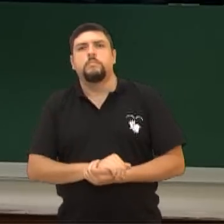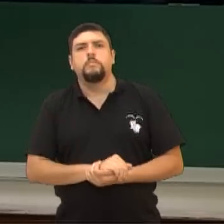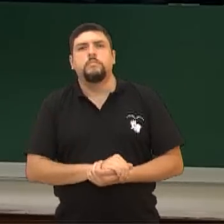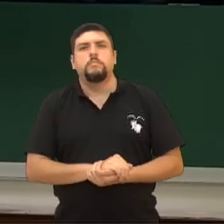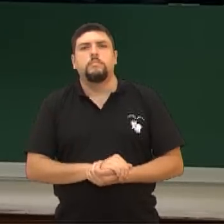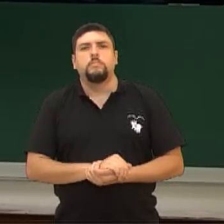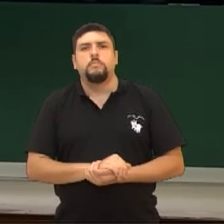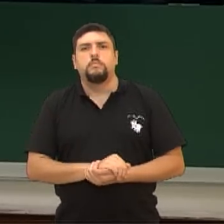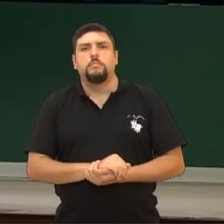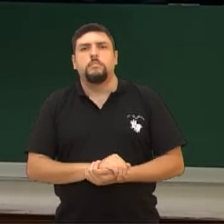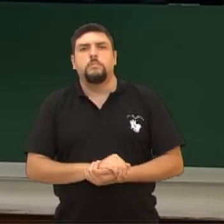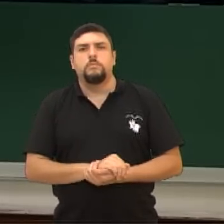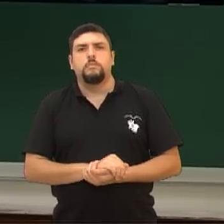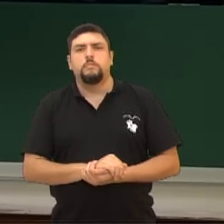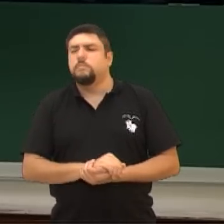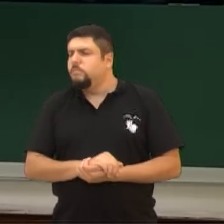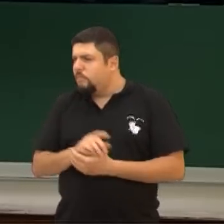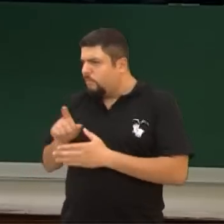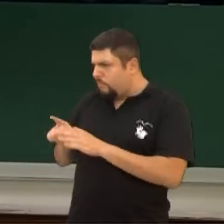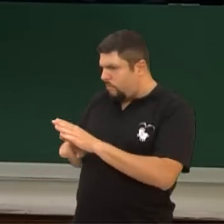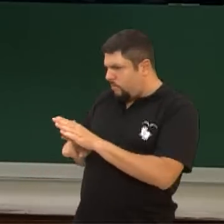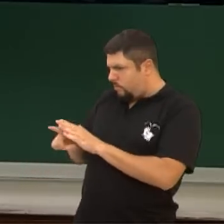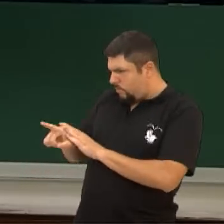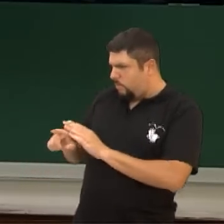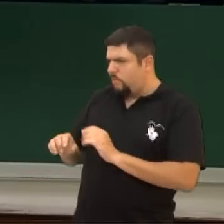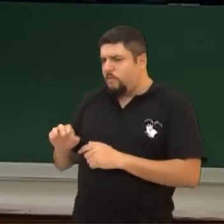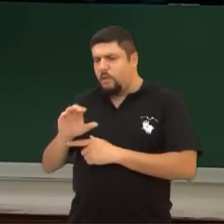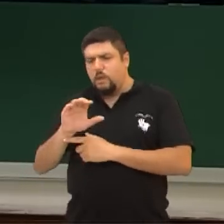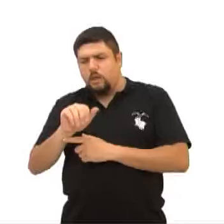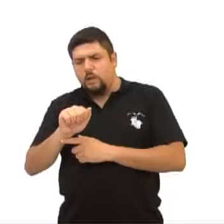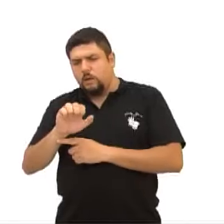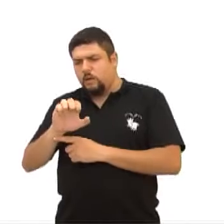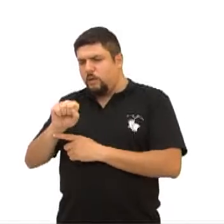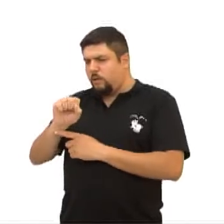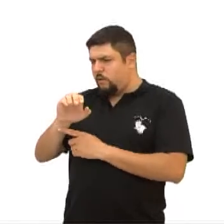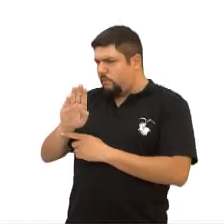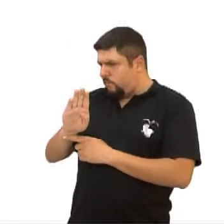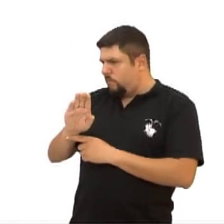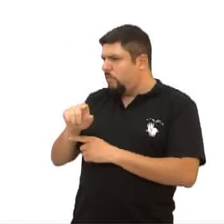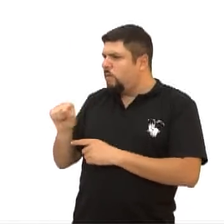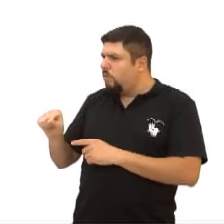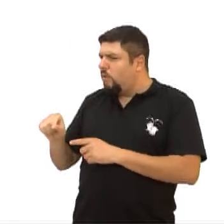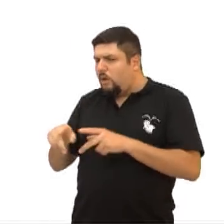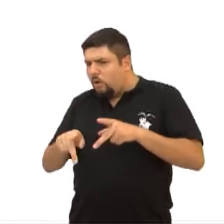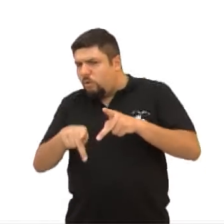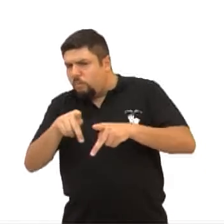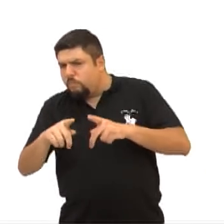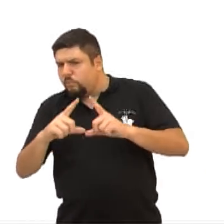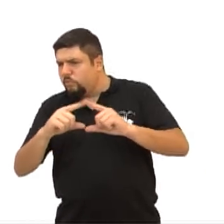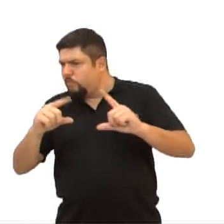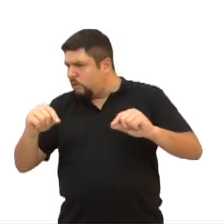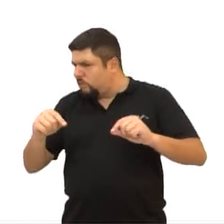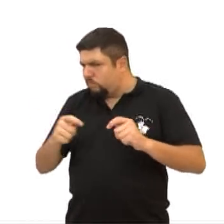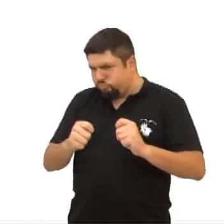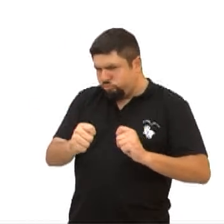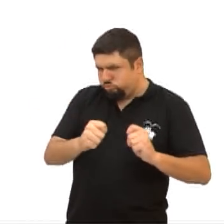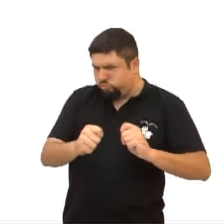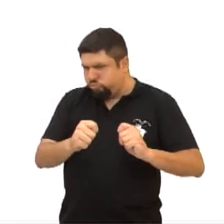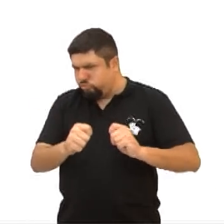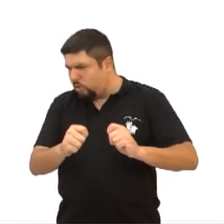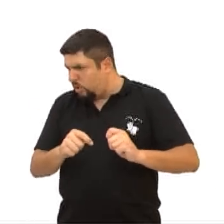Agência Brasil perguntando, pelos dados do CAESB, a população do distrito está economizando mais. Isso